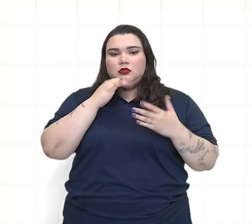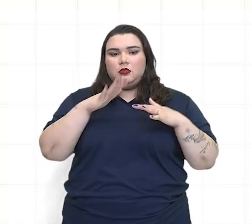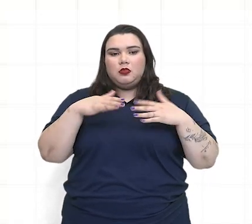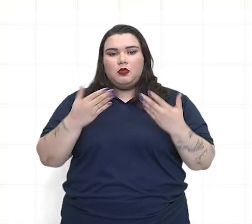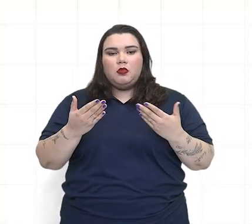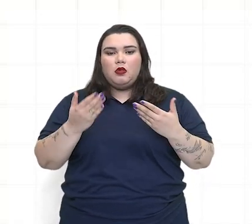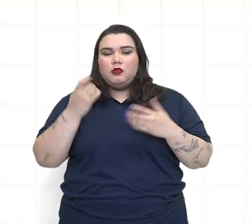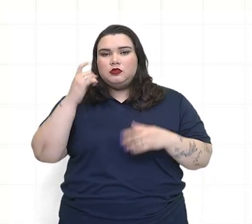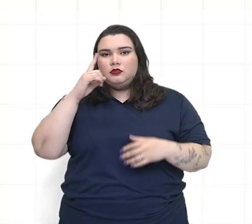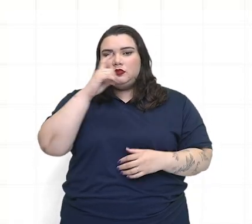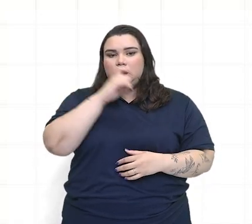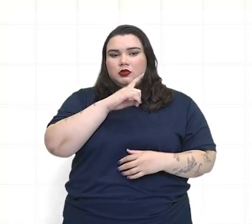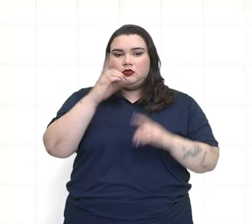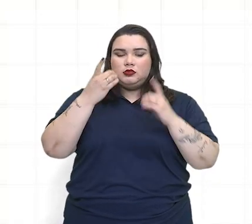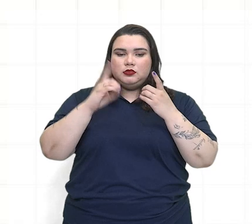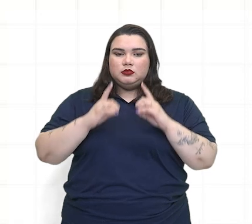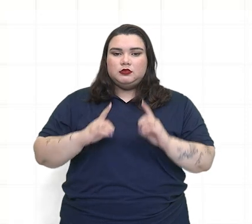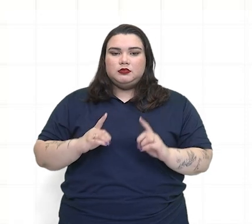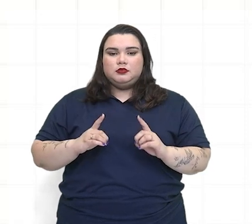e deficiência, né?